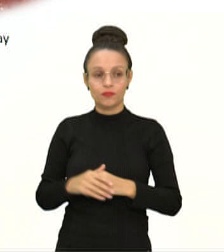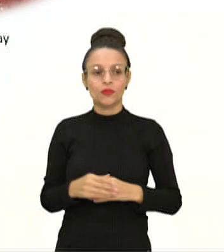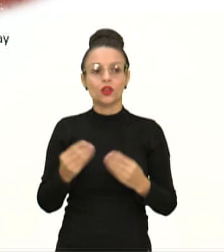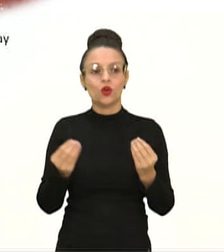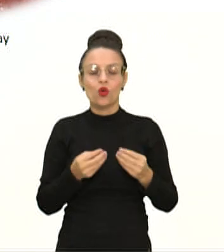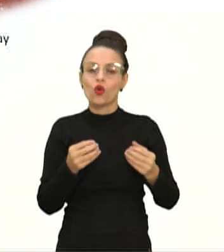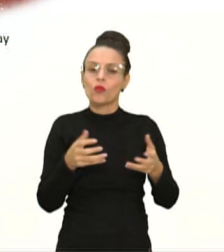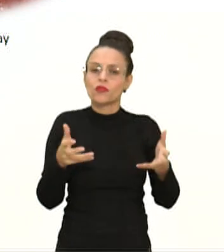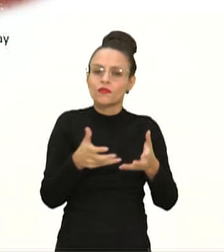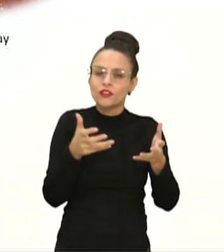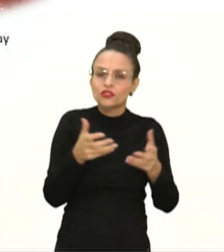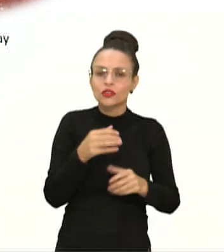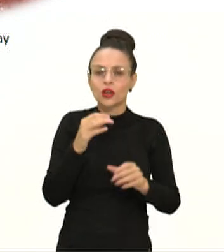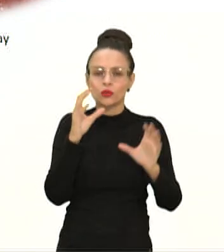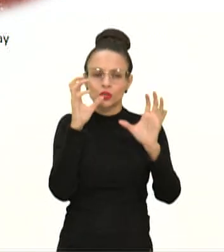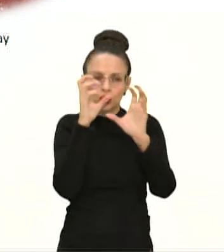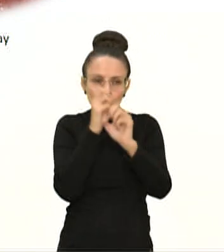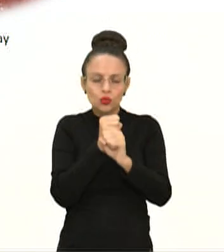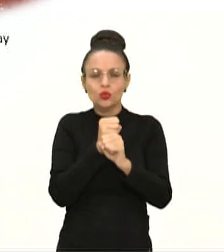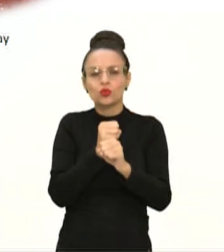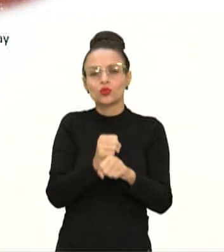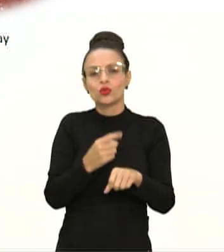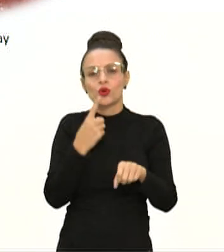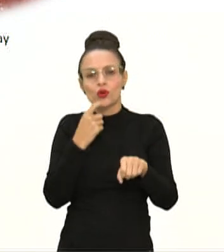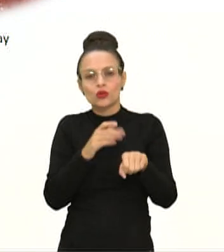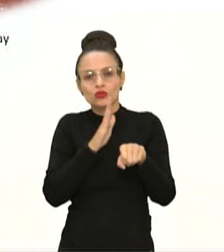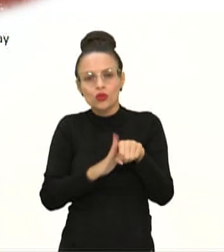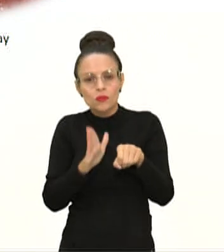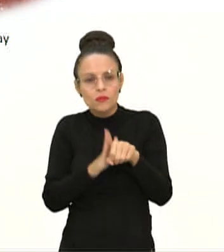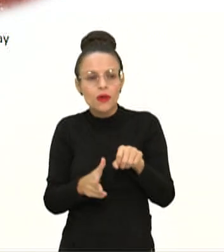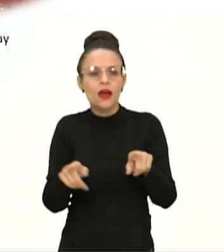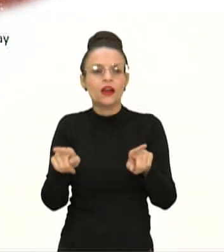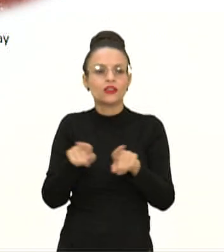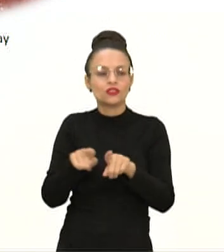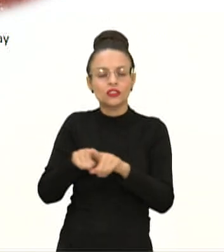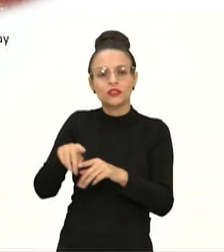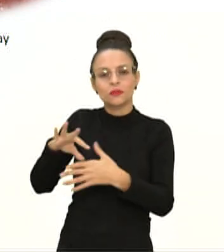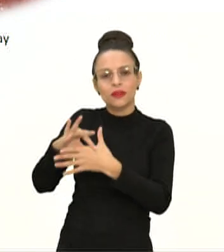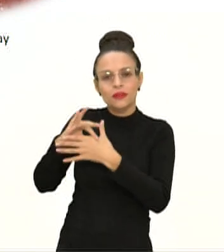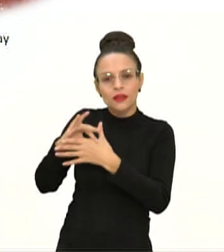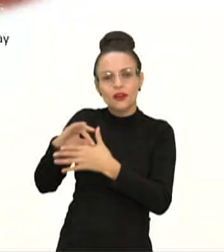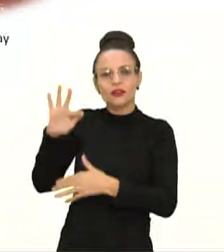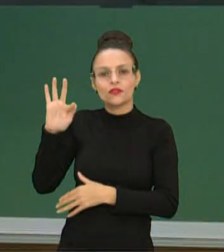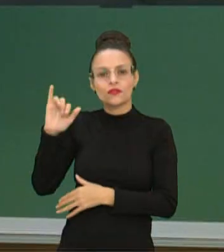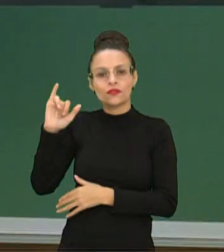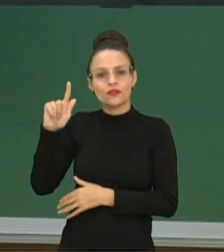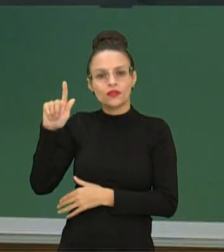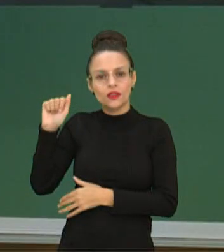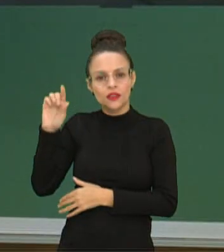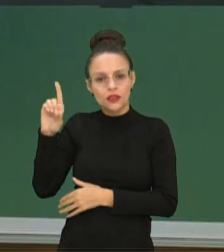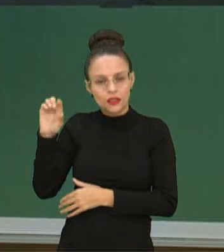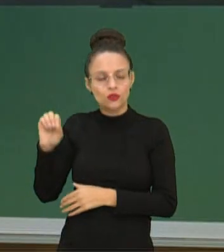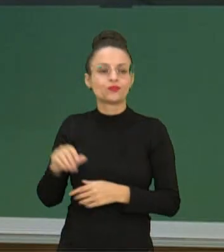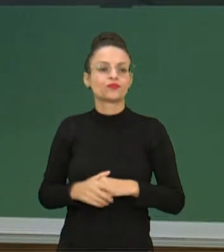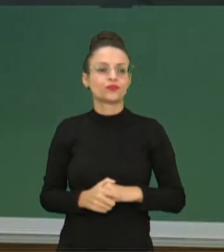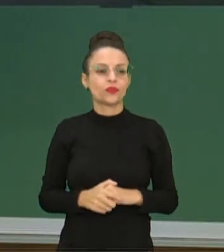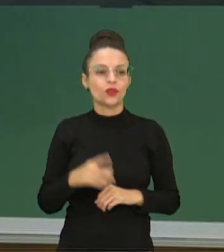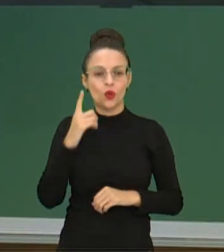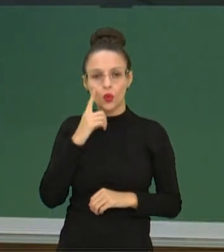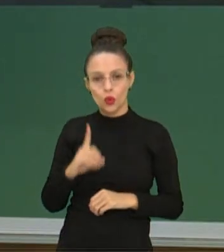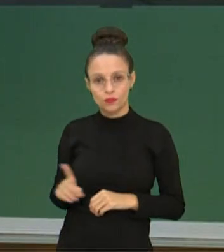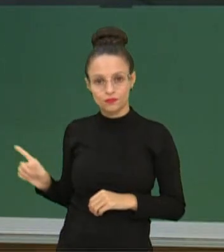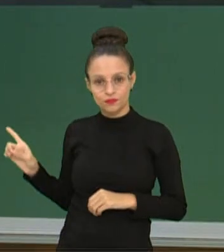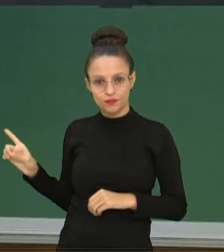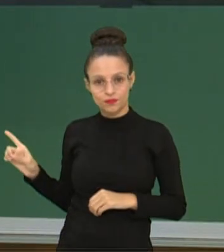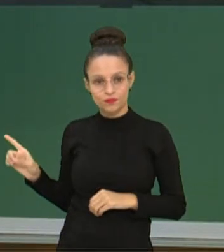em vegetais escuros, tomate, no fígado também, em castanhas, tá? E olha que